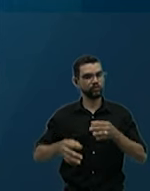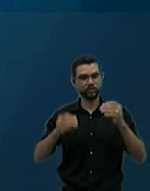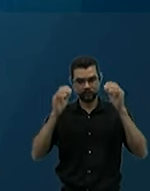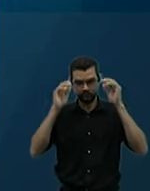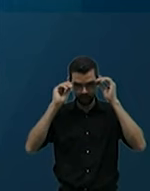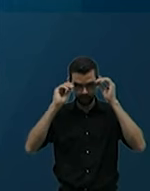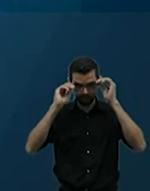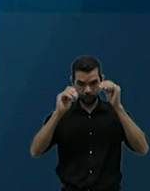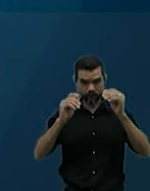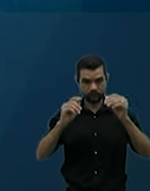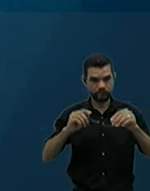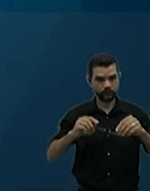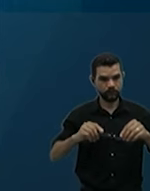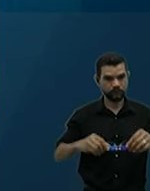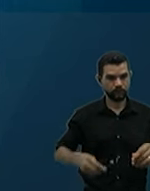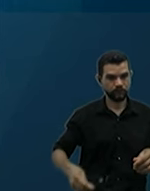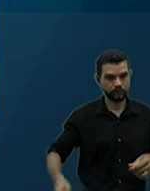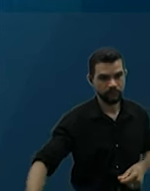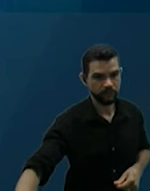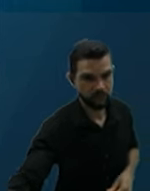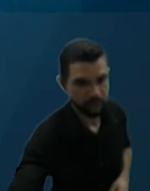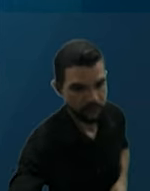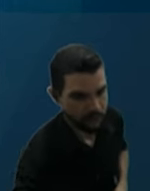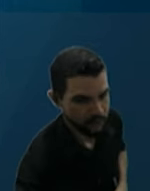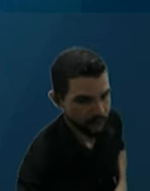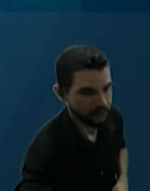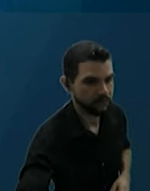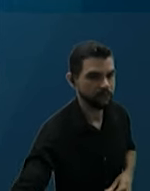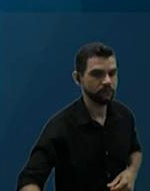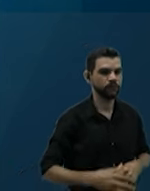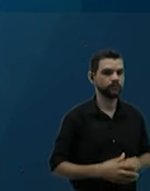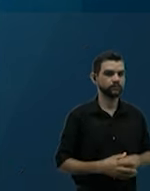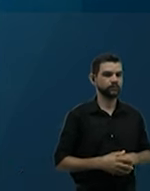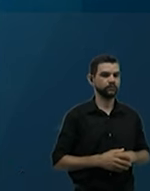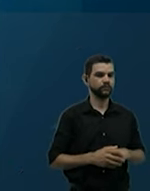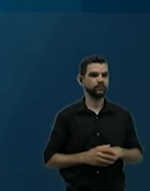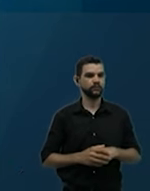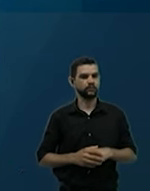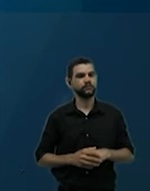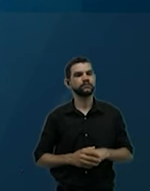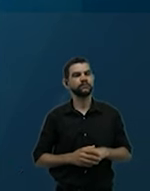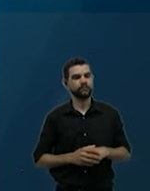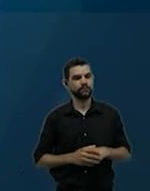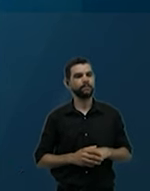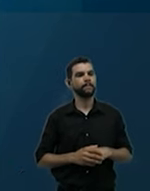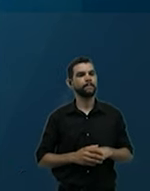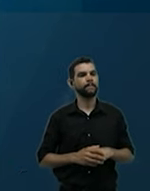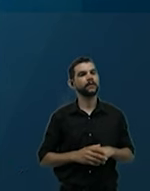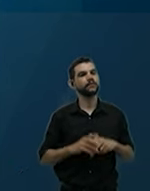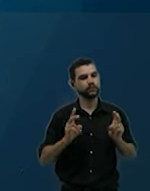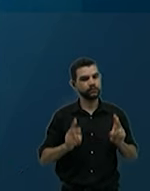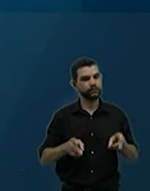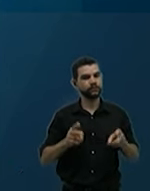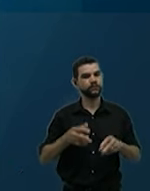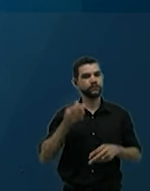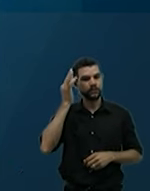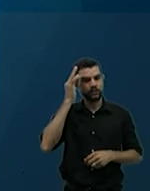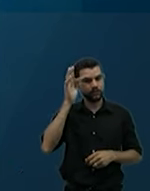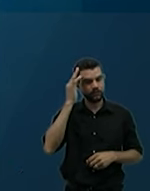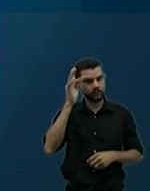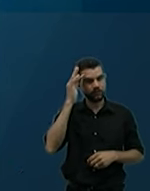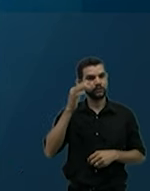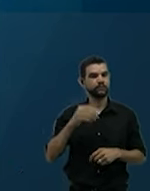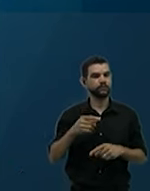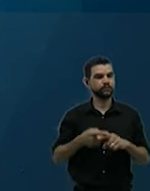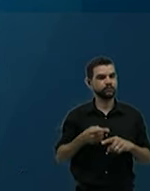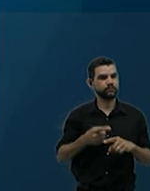Paulo vê que a oportunidade para que se consolide essa tese é importantíssima e oportuna. Haja vista